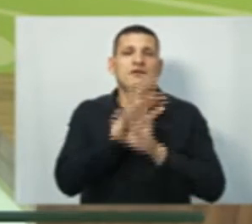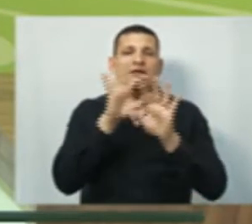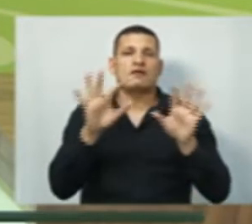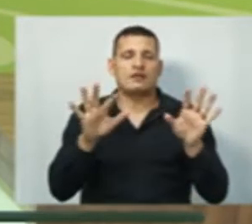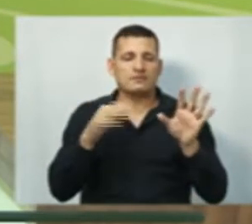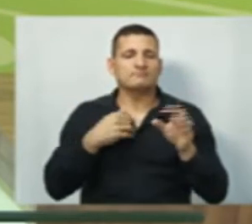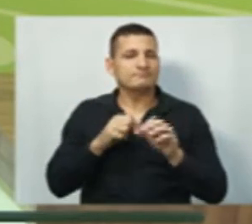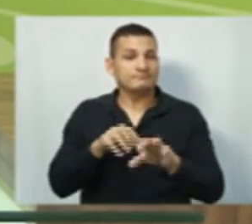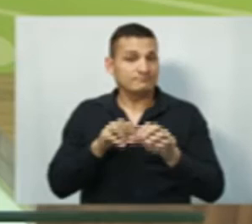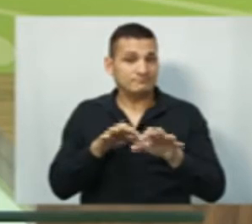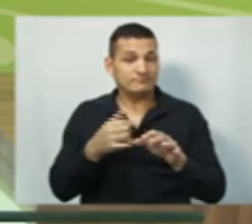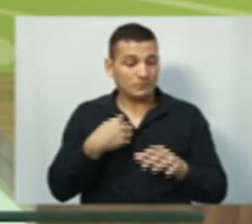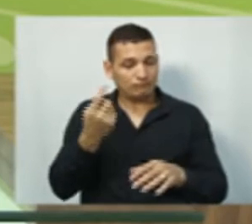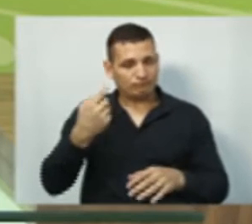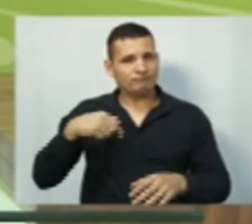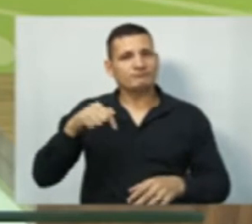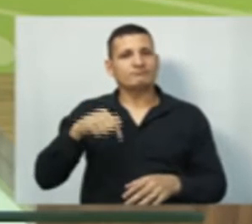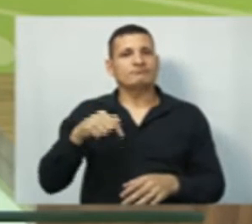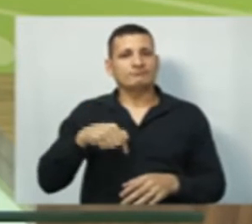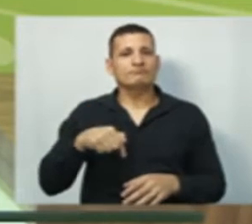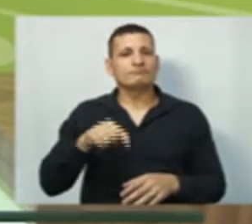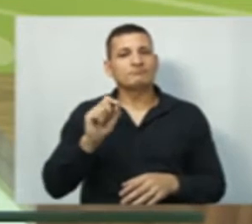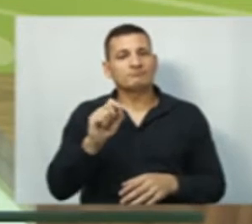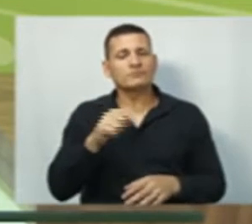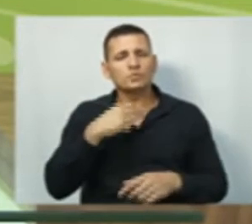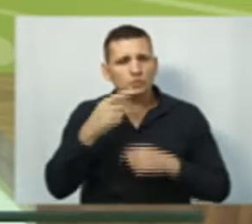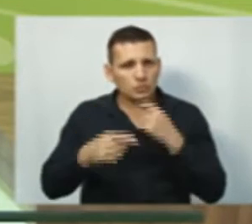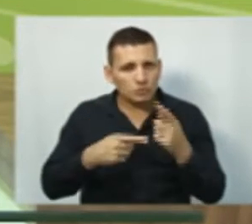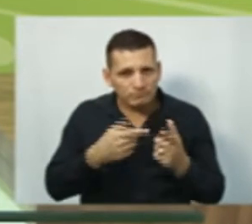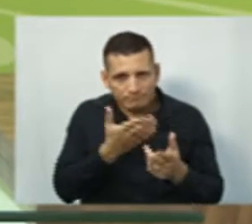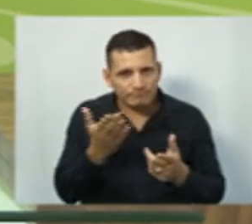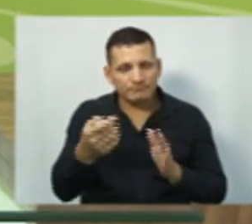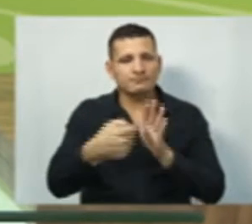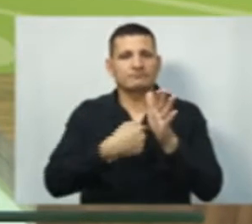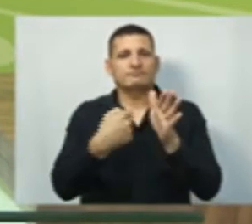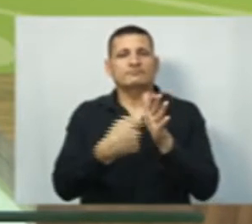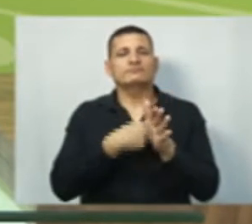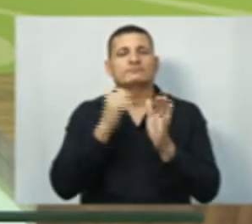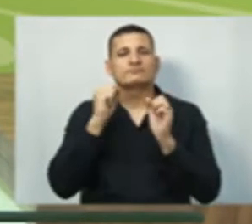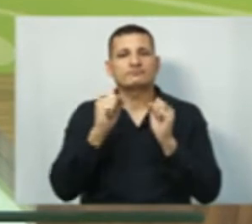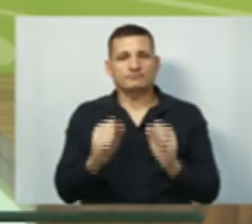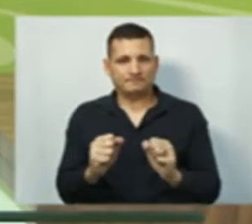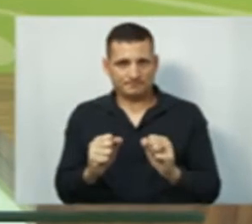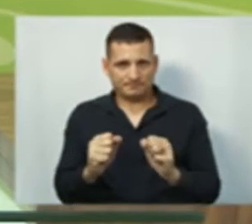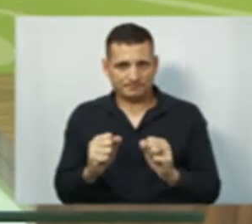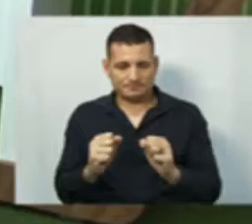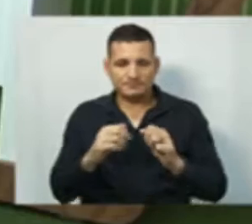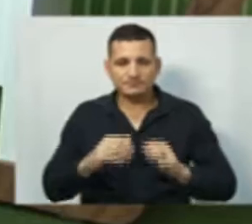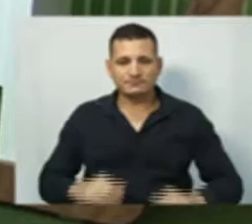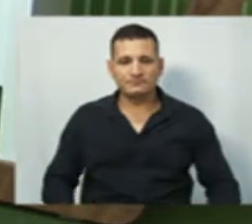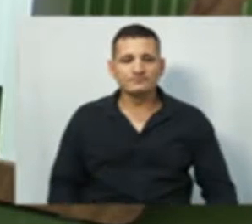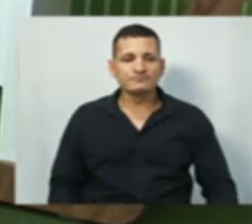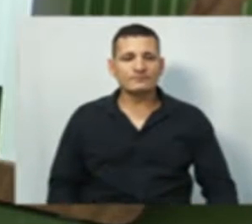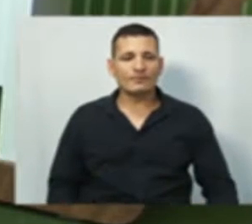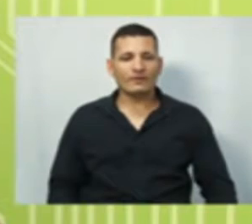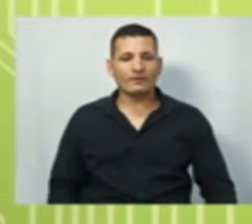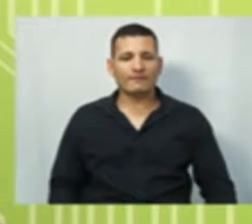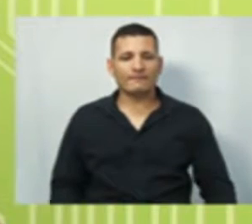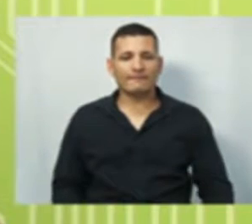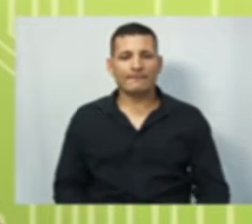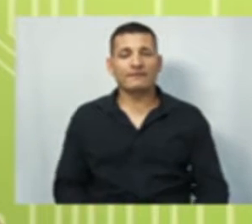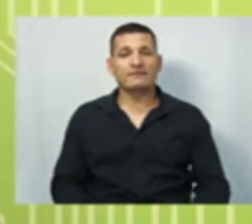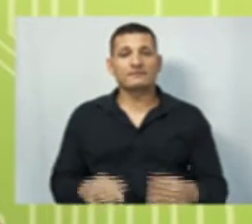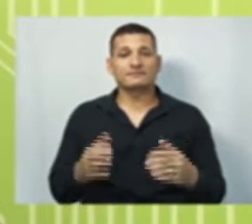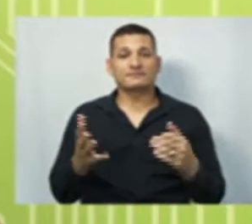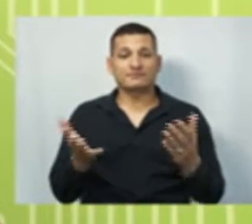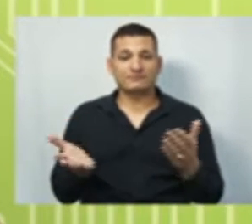E eu estou aqui recebendo justamente as dúvidas de vocês. Podem enviar pelo chat que a gente conversa. Pessoal, então vamos